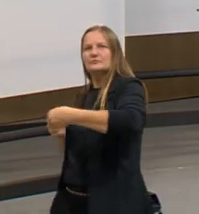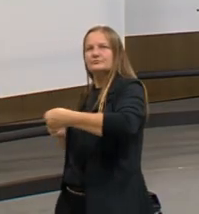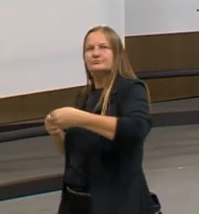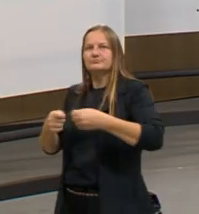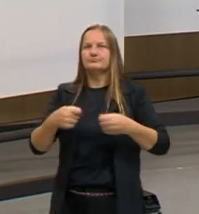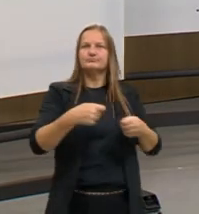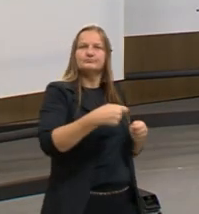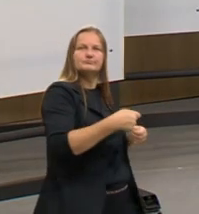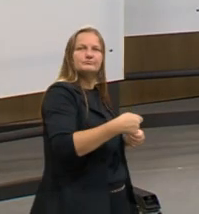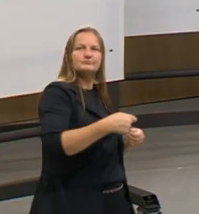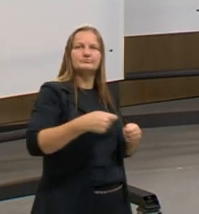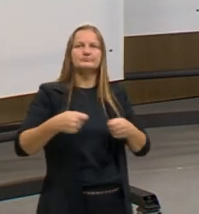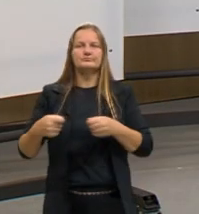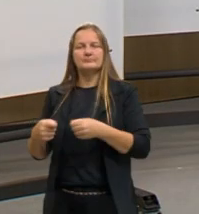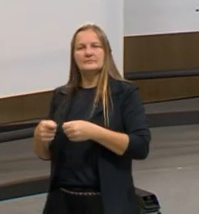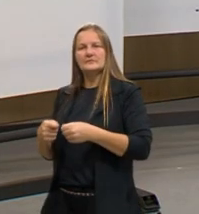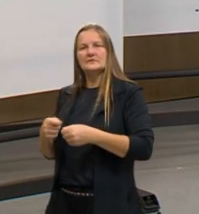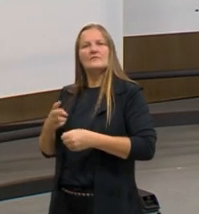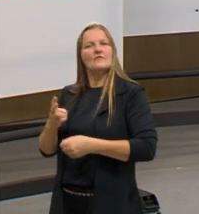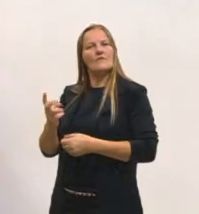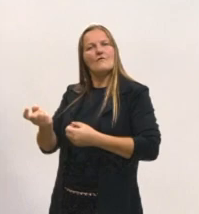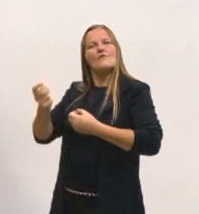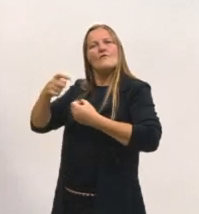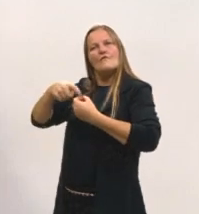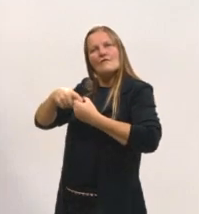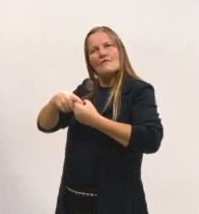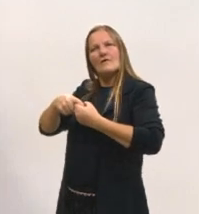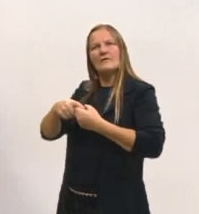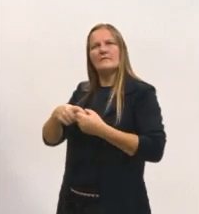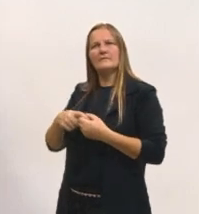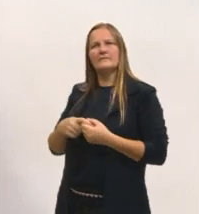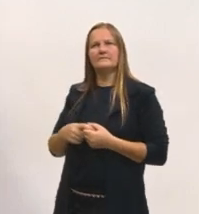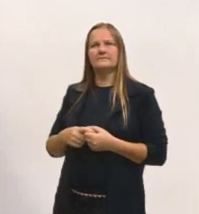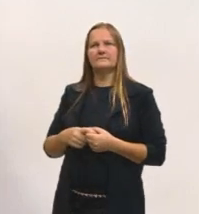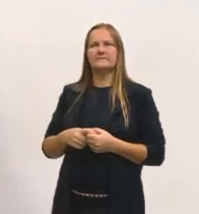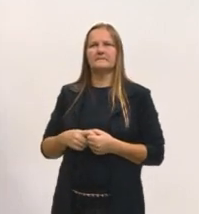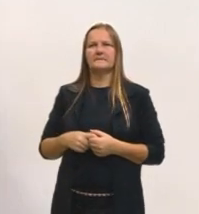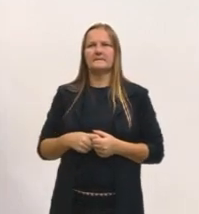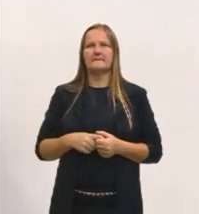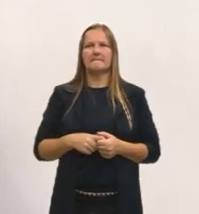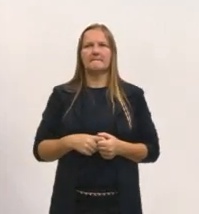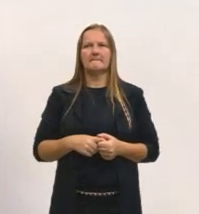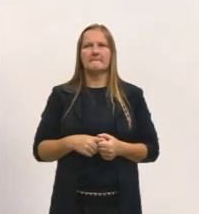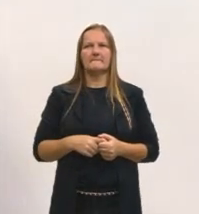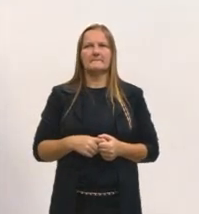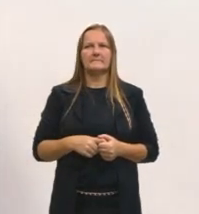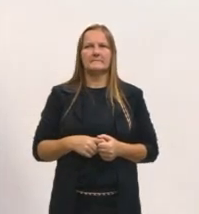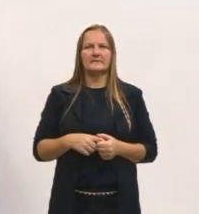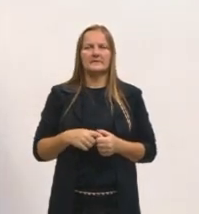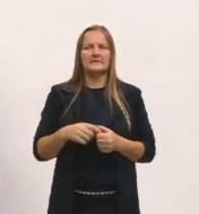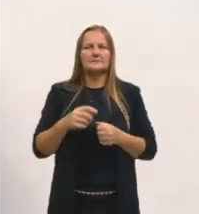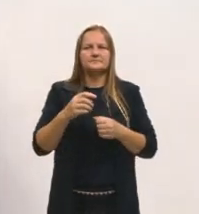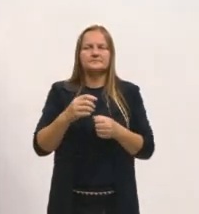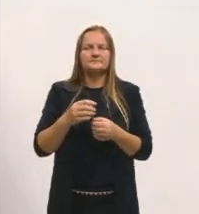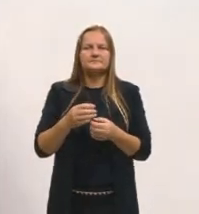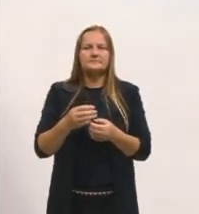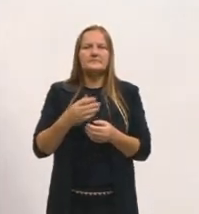por exemplo Daqui um pouquinho ela volta para aquele mesmo lugar ela custa um pouquinho né porque ela é bem